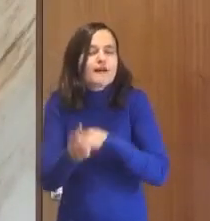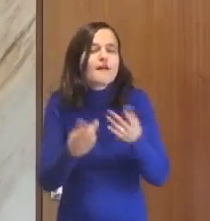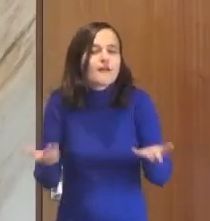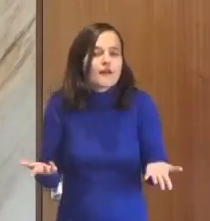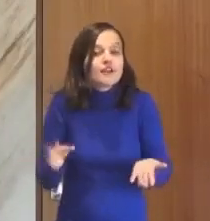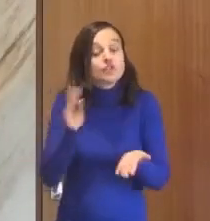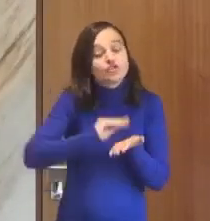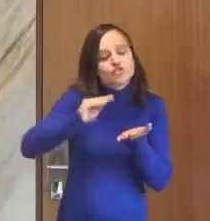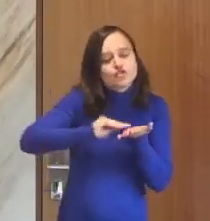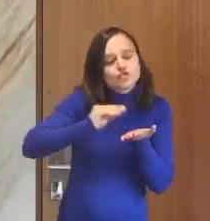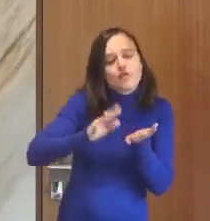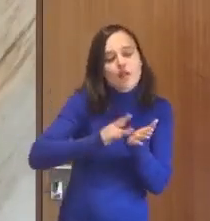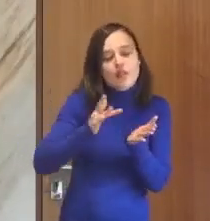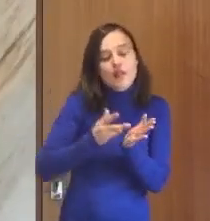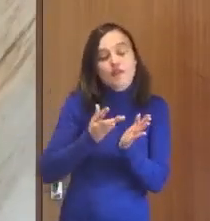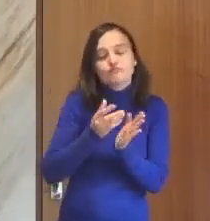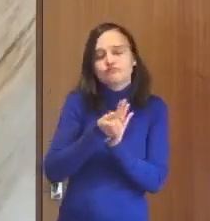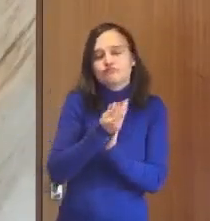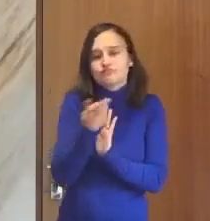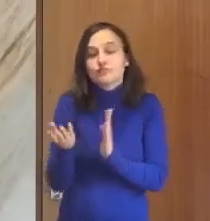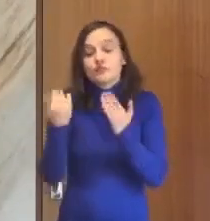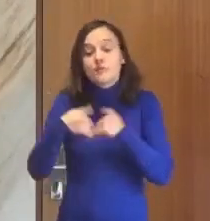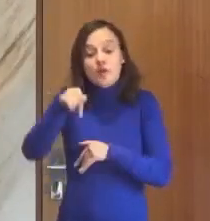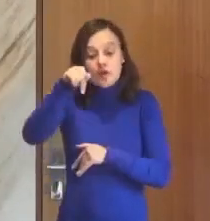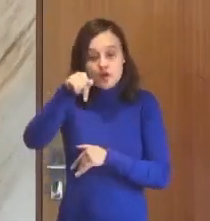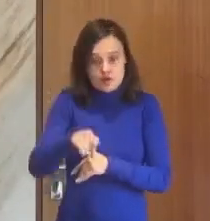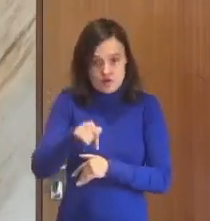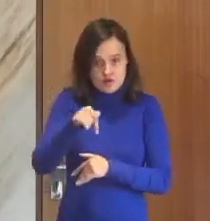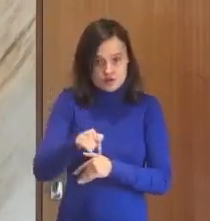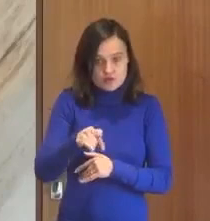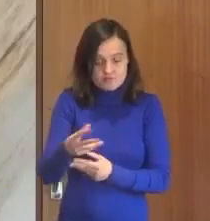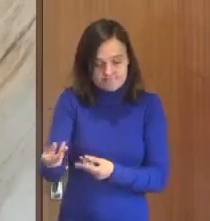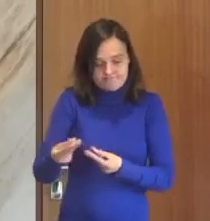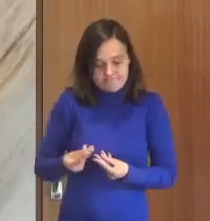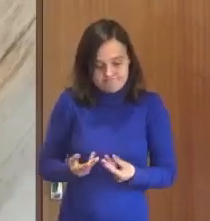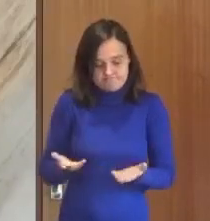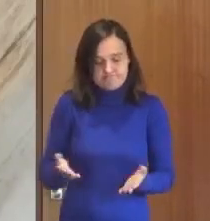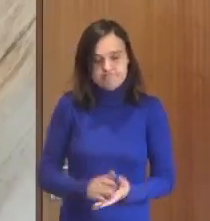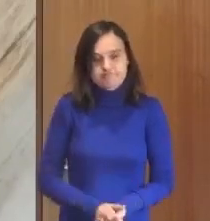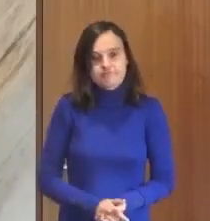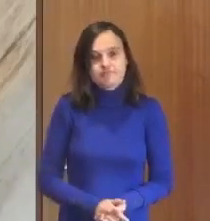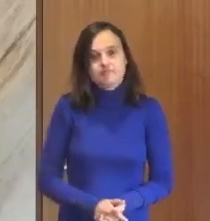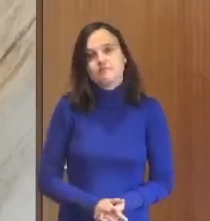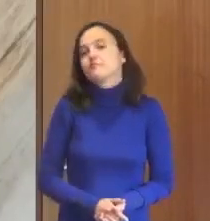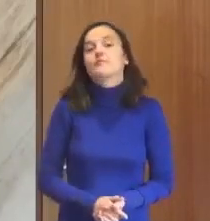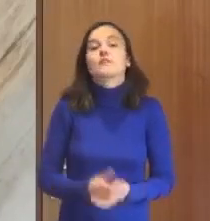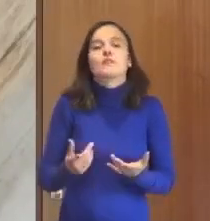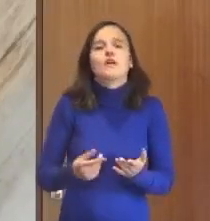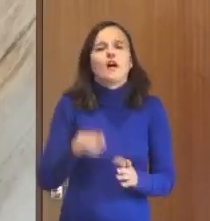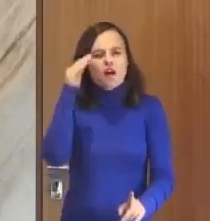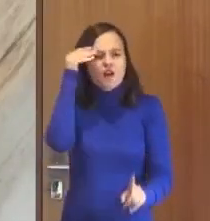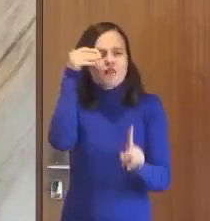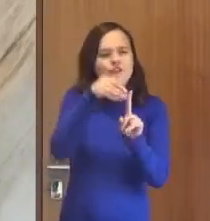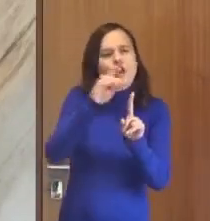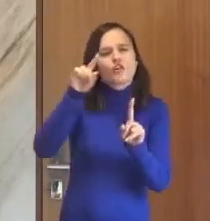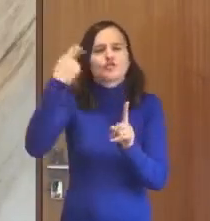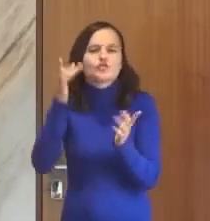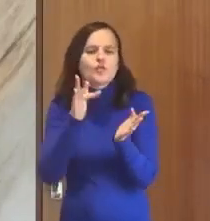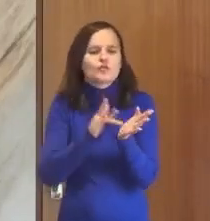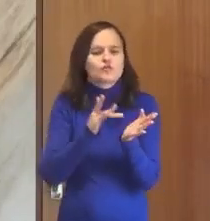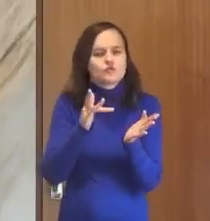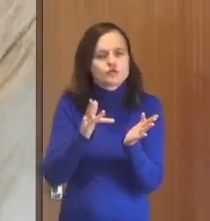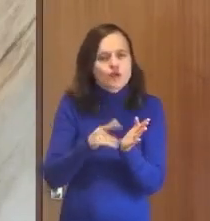várias obras, sendo que só esta chegou até nós. Há referências das outras obras e vários